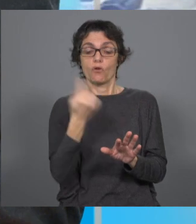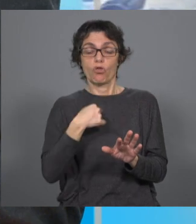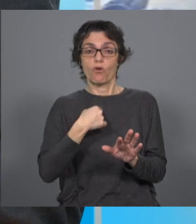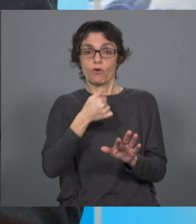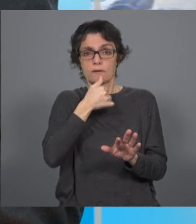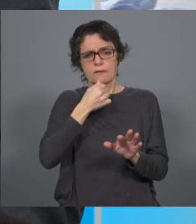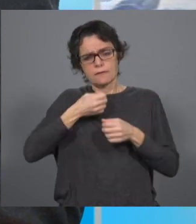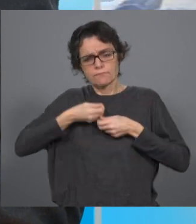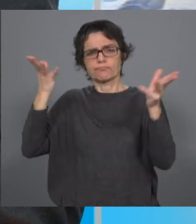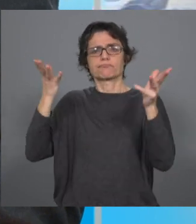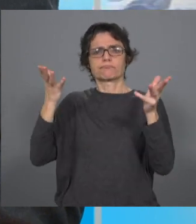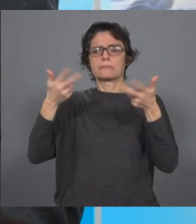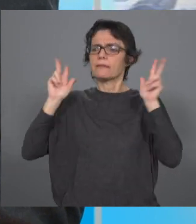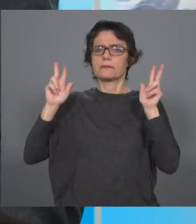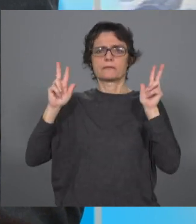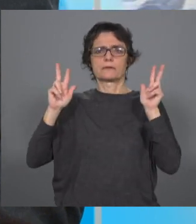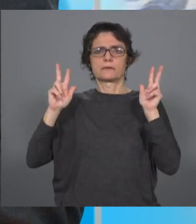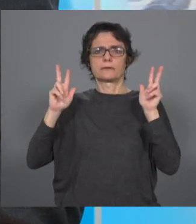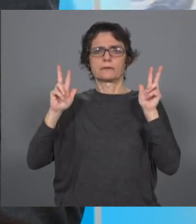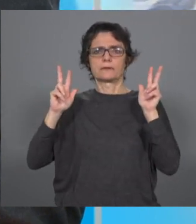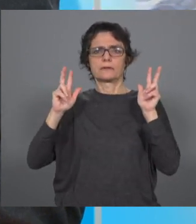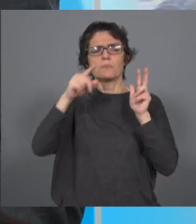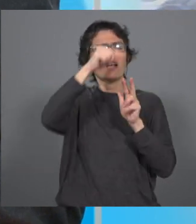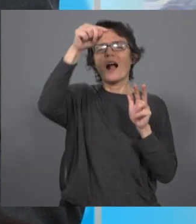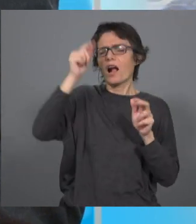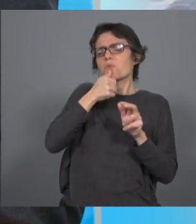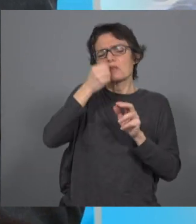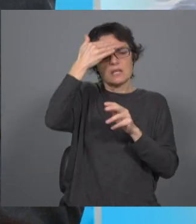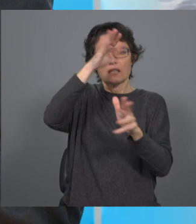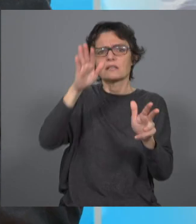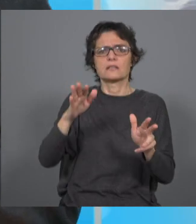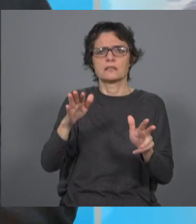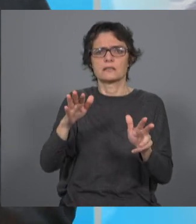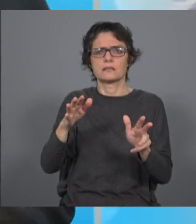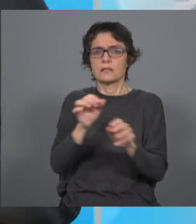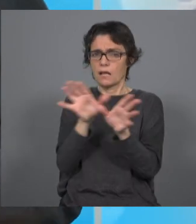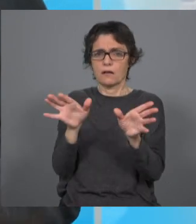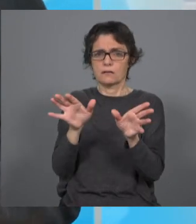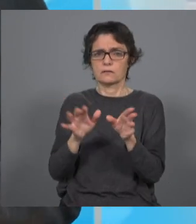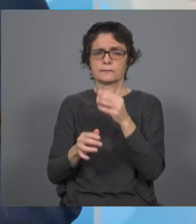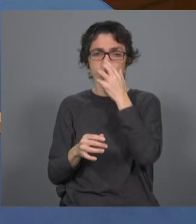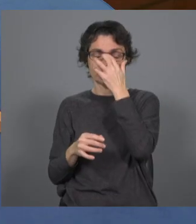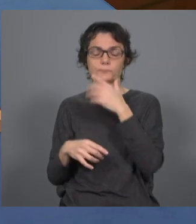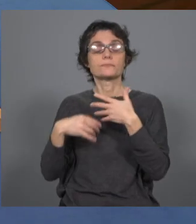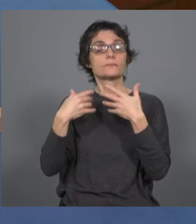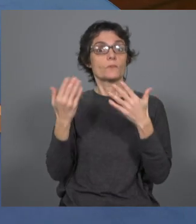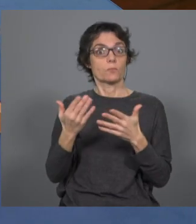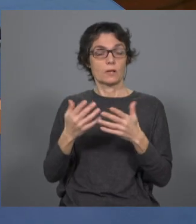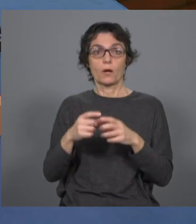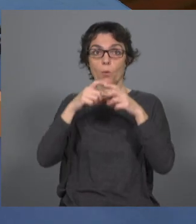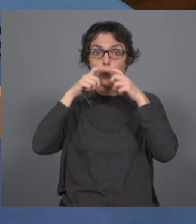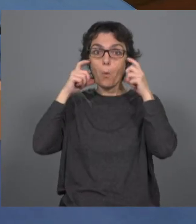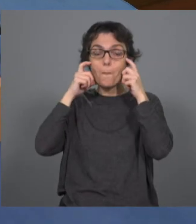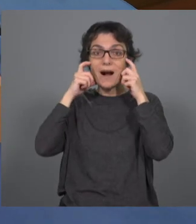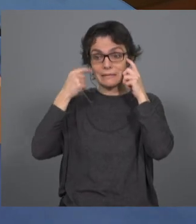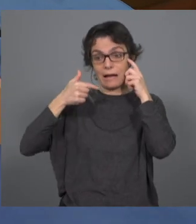vida inútil, uma vida extraviada. Sou levado a concluir que a máscara cirúrgica que transportamos